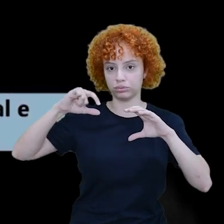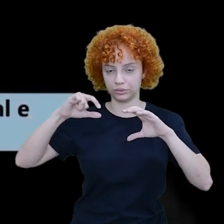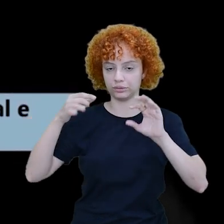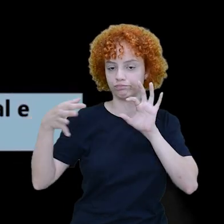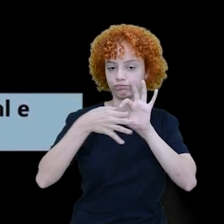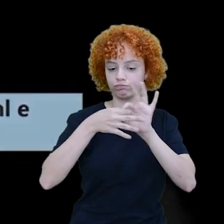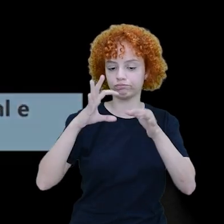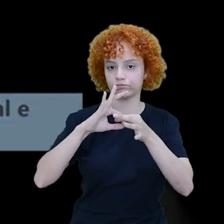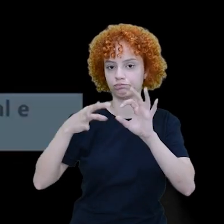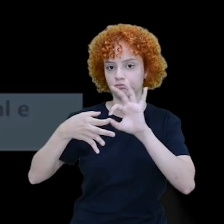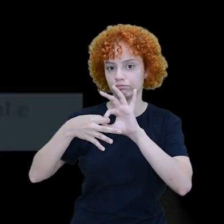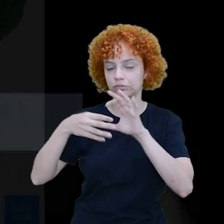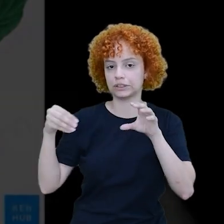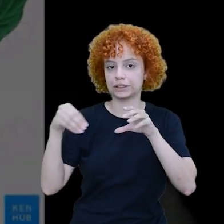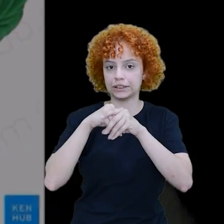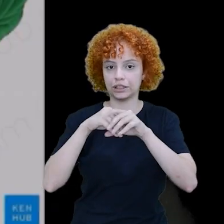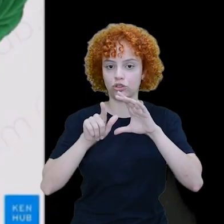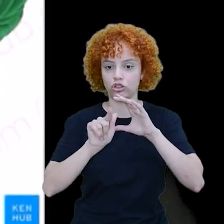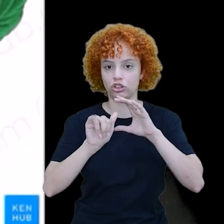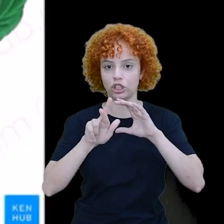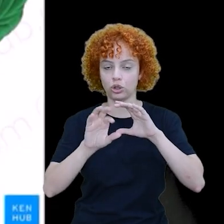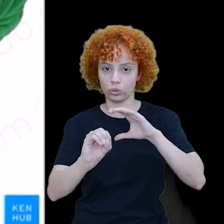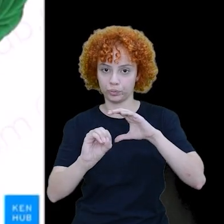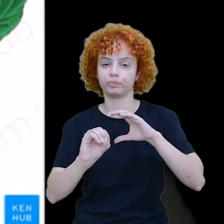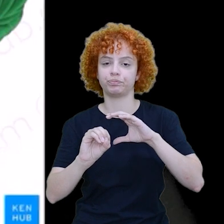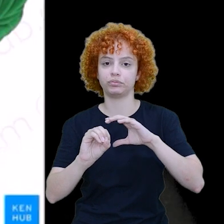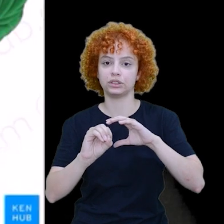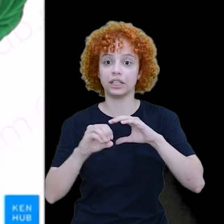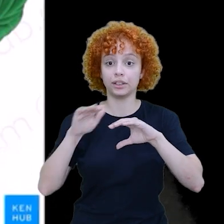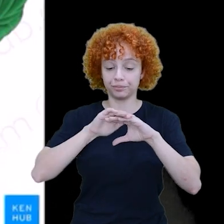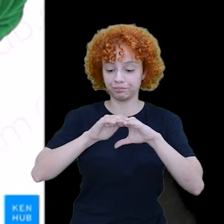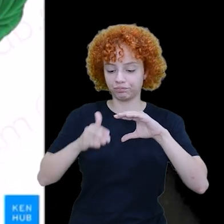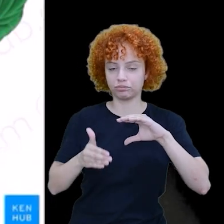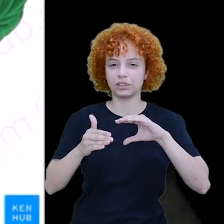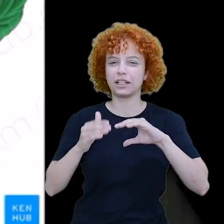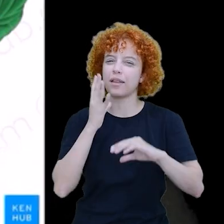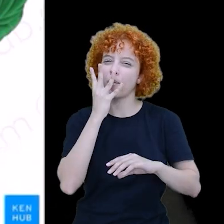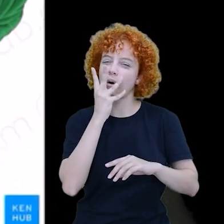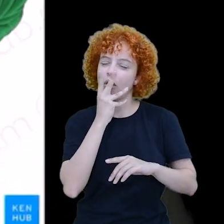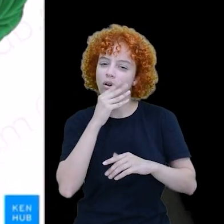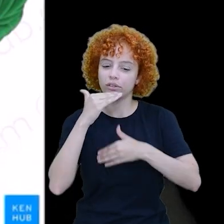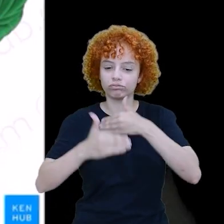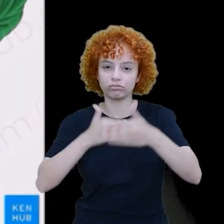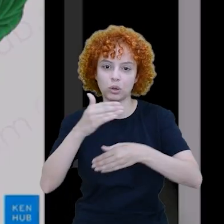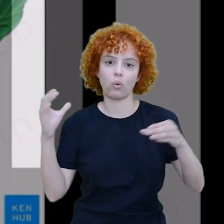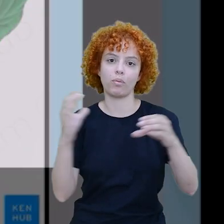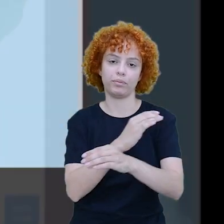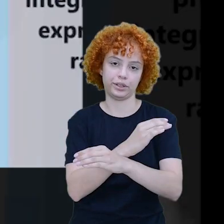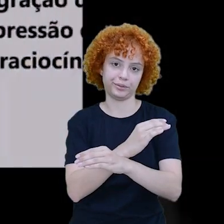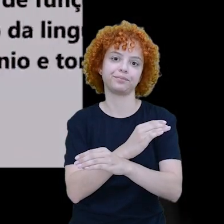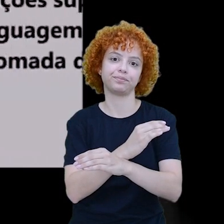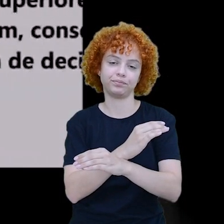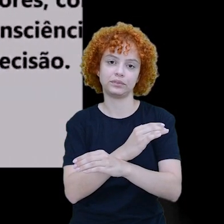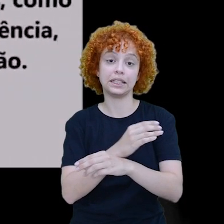de associações situados no giro cíngulo. É o lobo que mais demora para